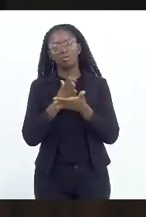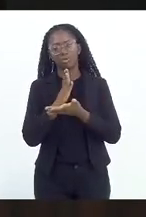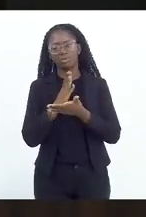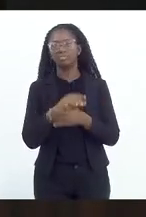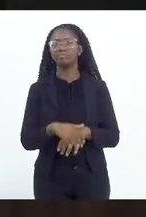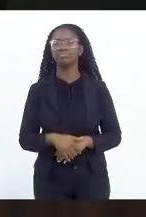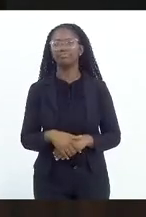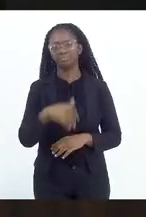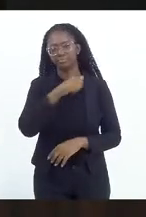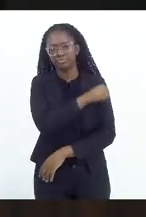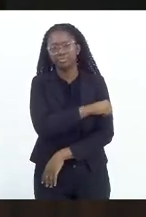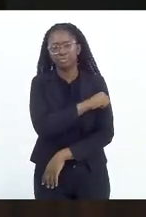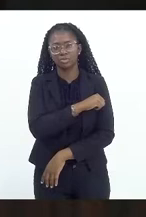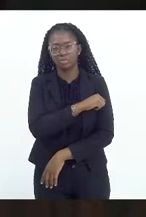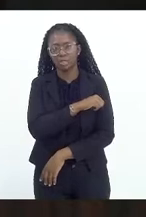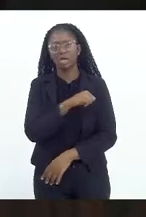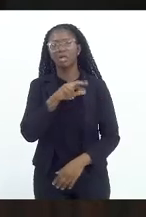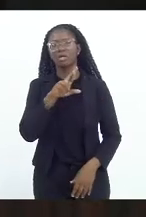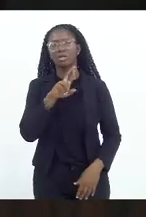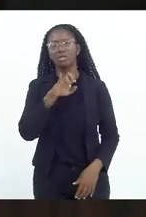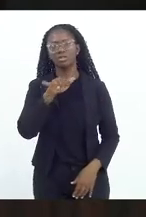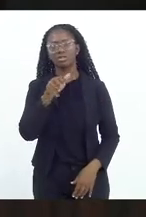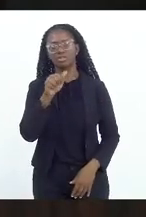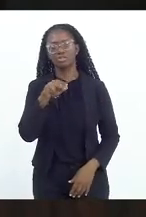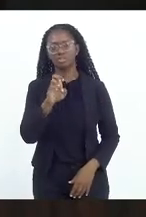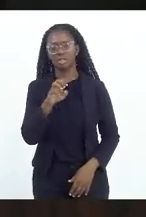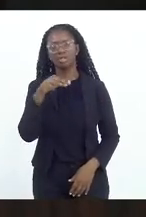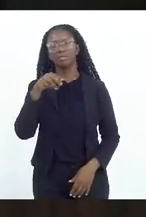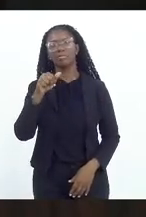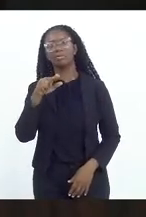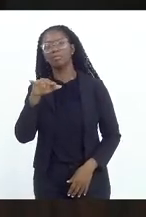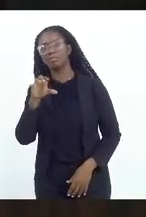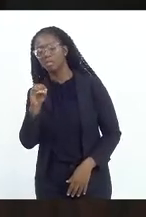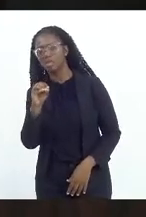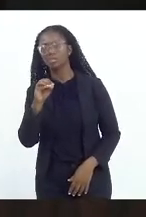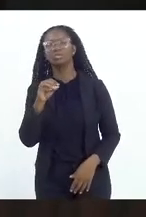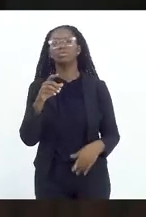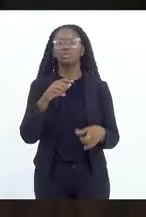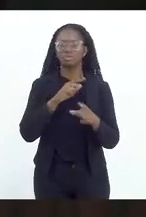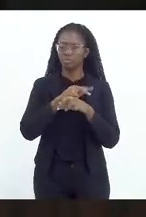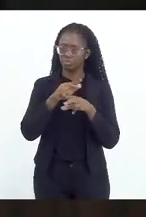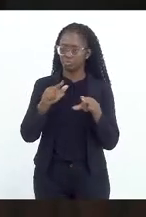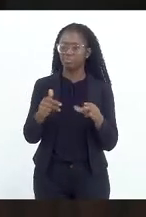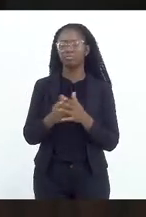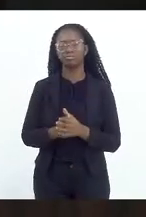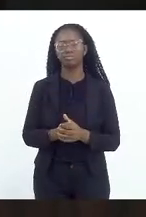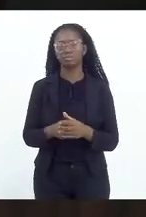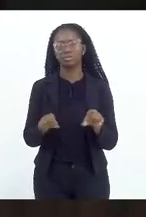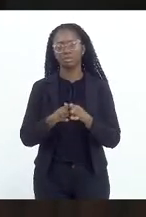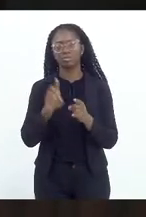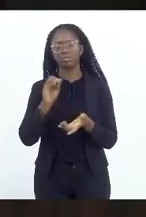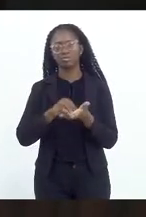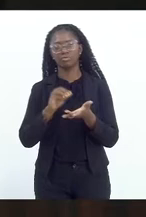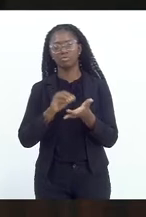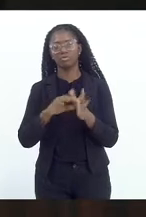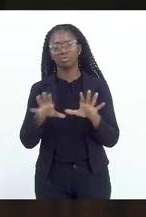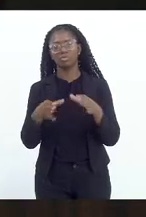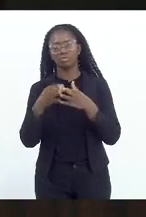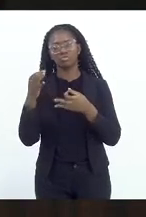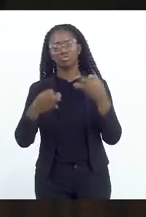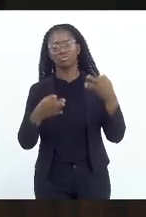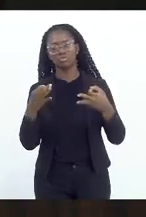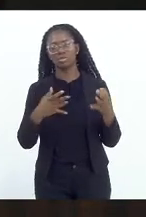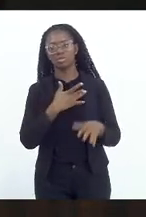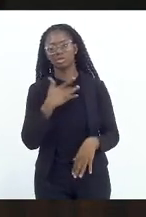Fermeira Rejane, Rosane Félix e Márcio Canella. Pendente parecer das comissões Constituição e Justiça, saúde,